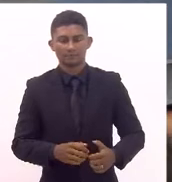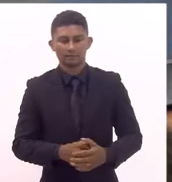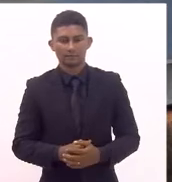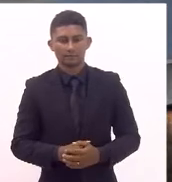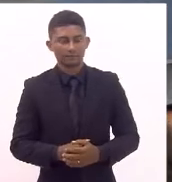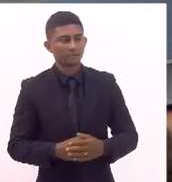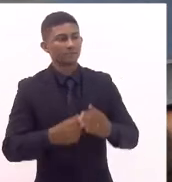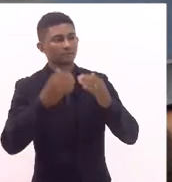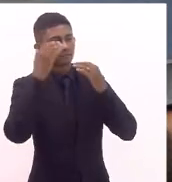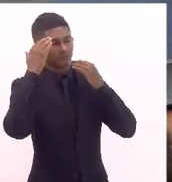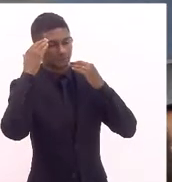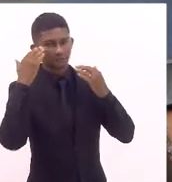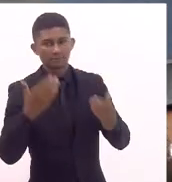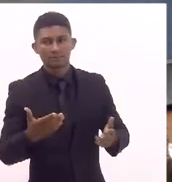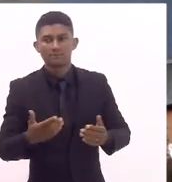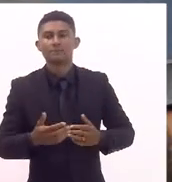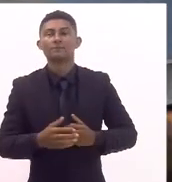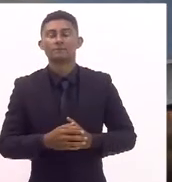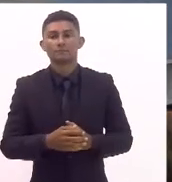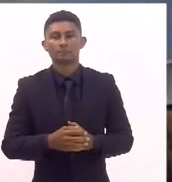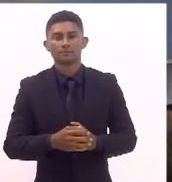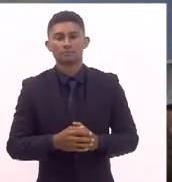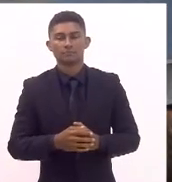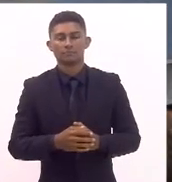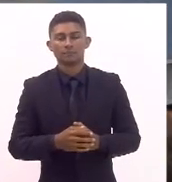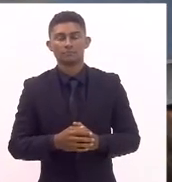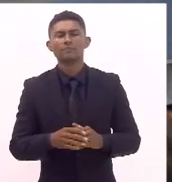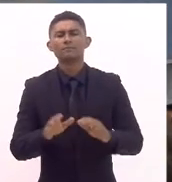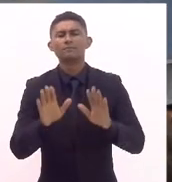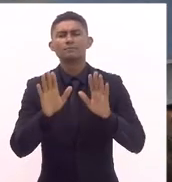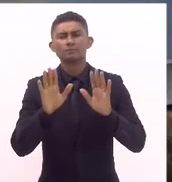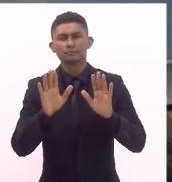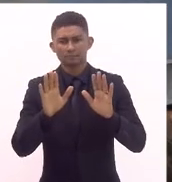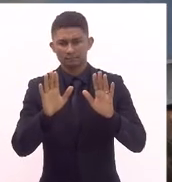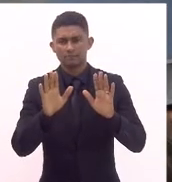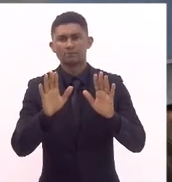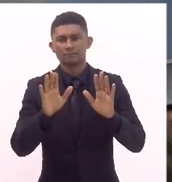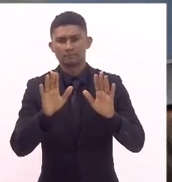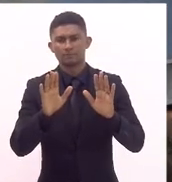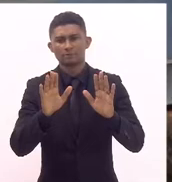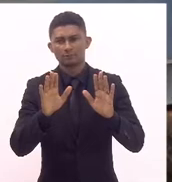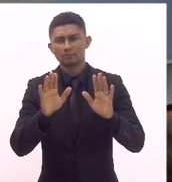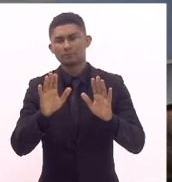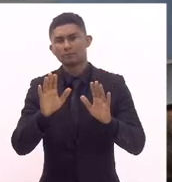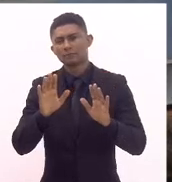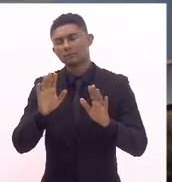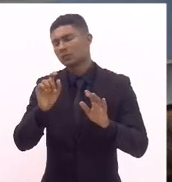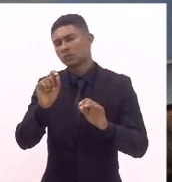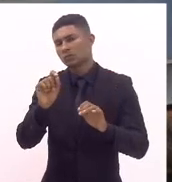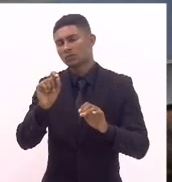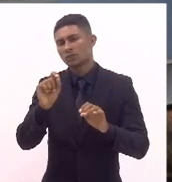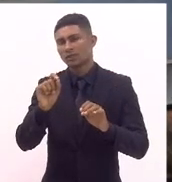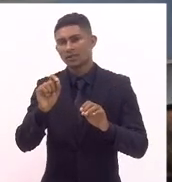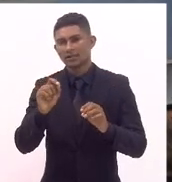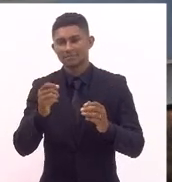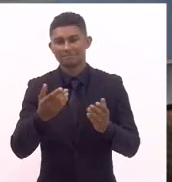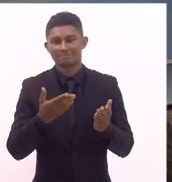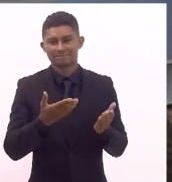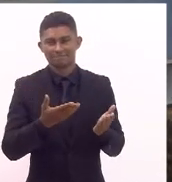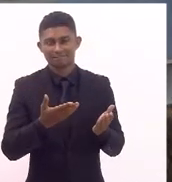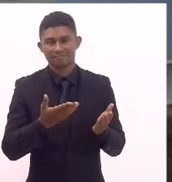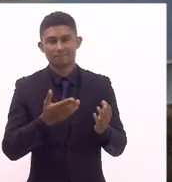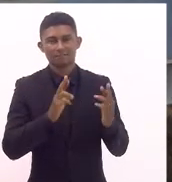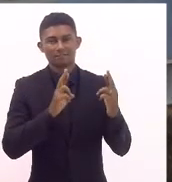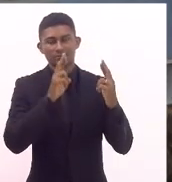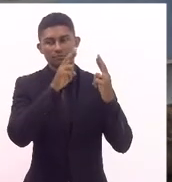obrigado a deputada quero ir só com coisinha aqui uma correção da nossa mestrona aqui da nossa